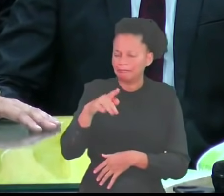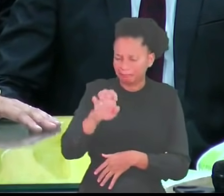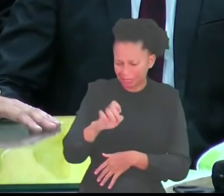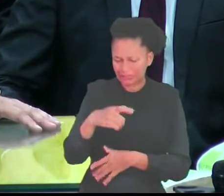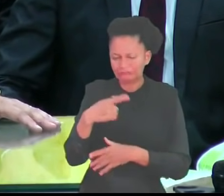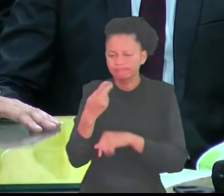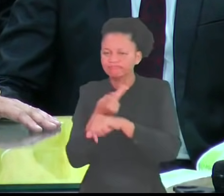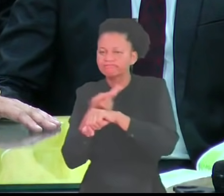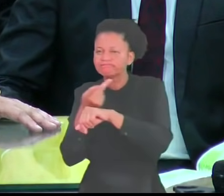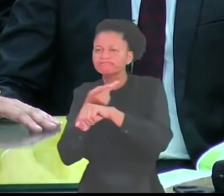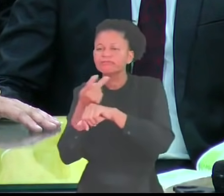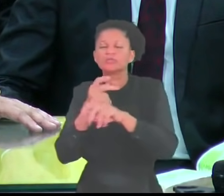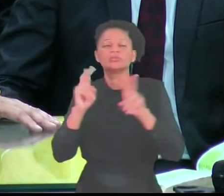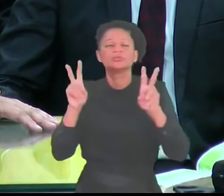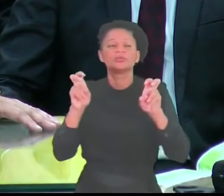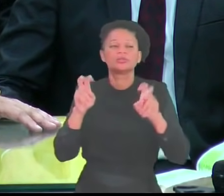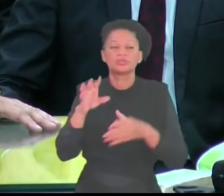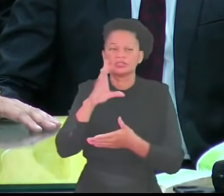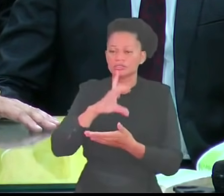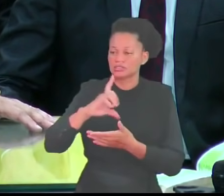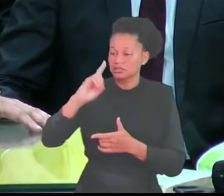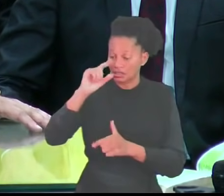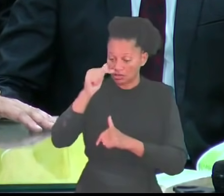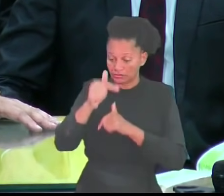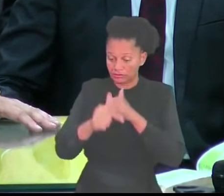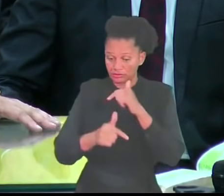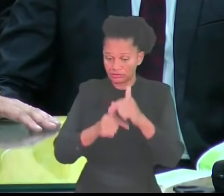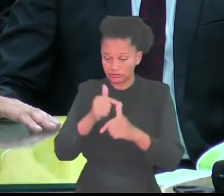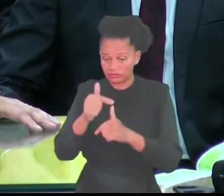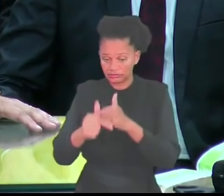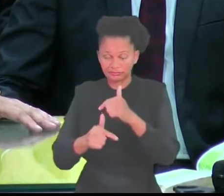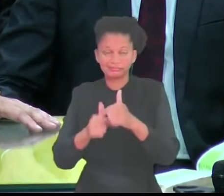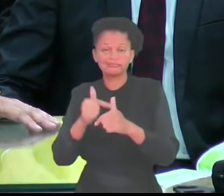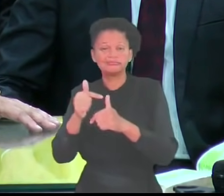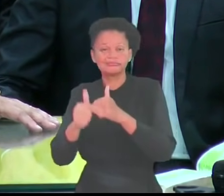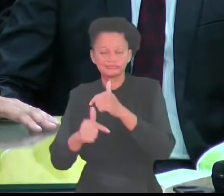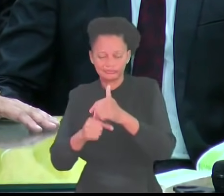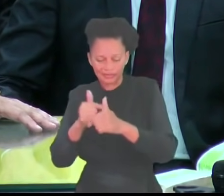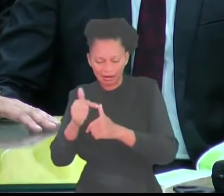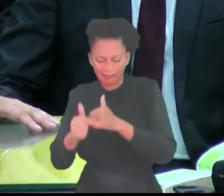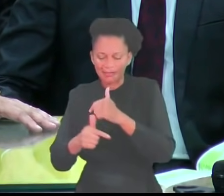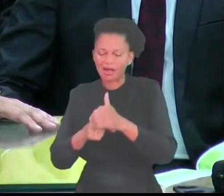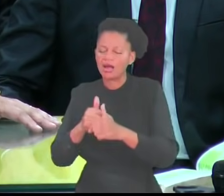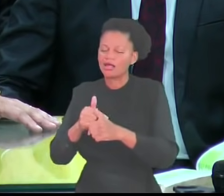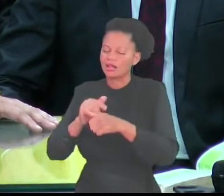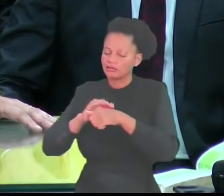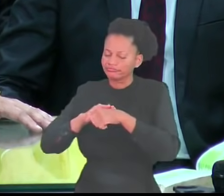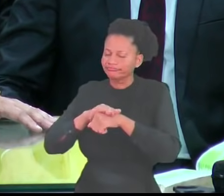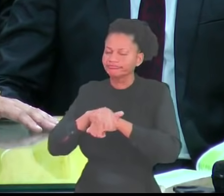encontrei um livro que dizia assim, Deus trabalha no turno da noite.